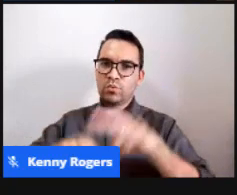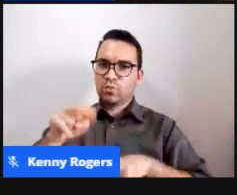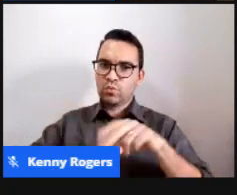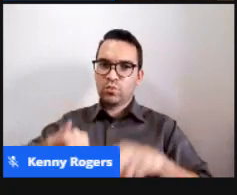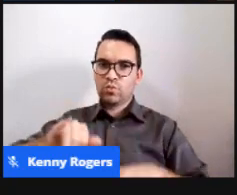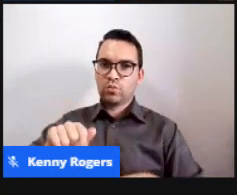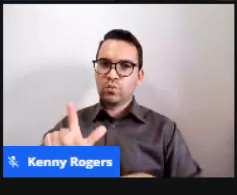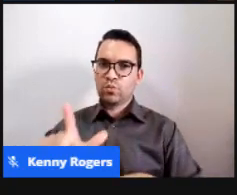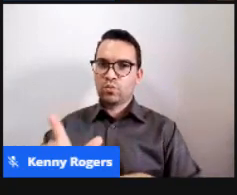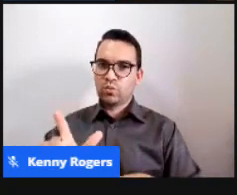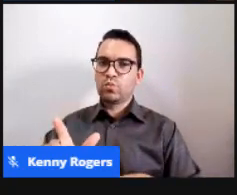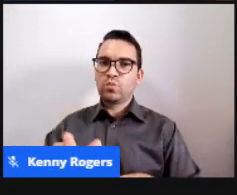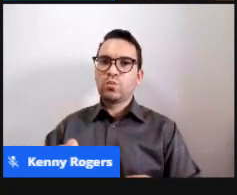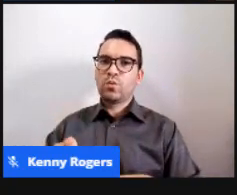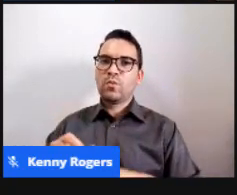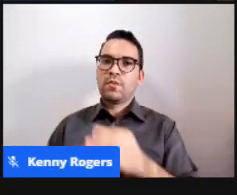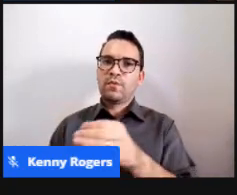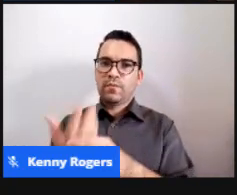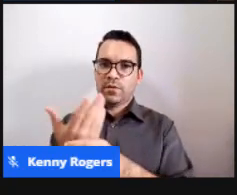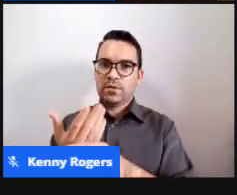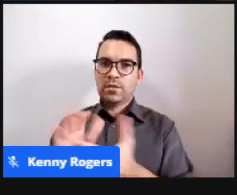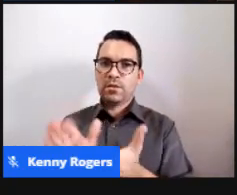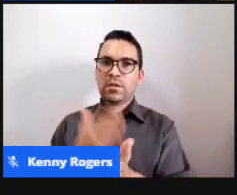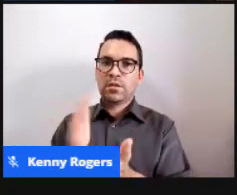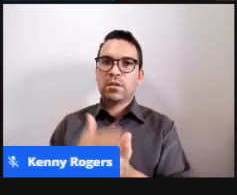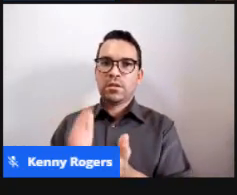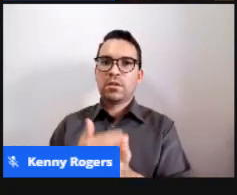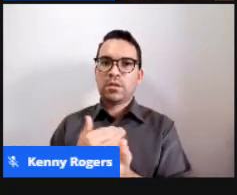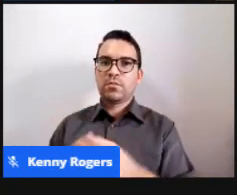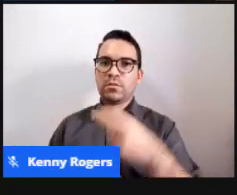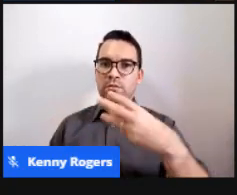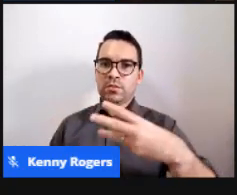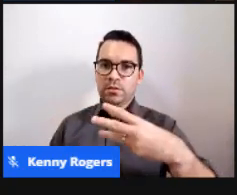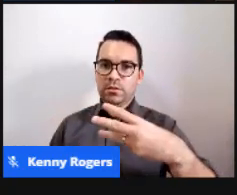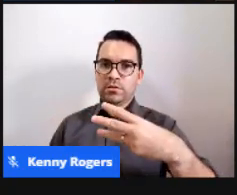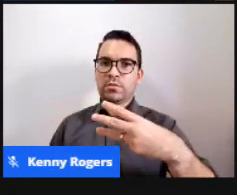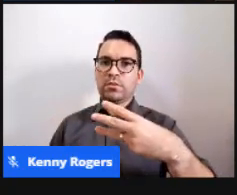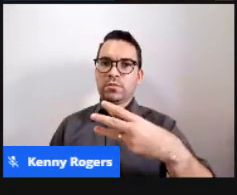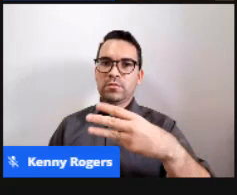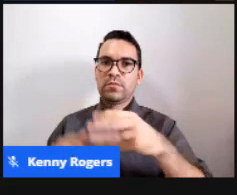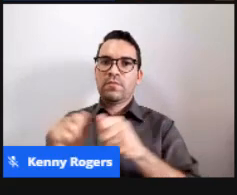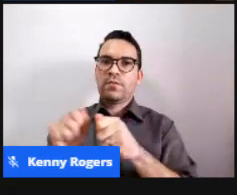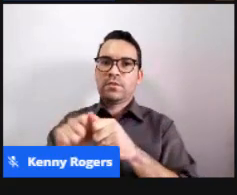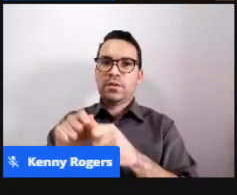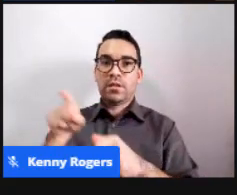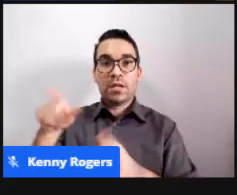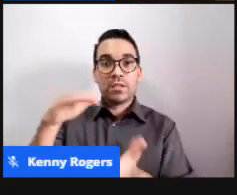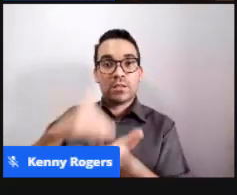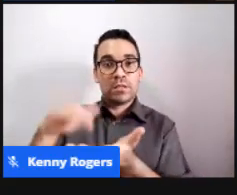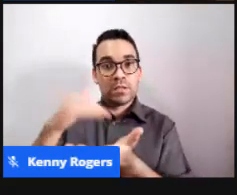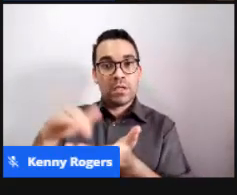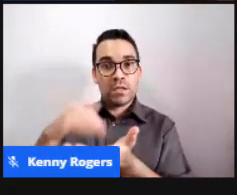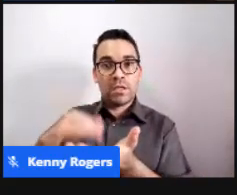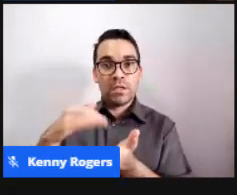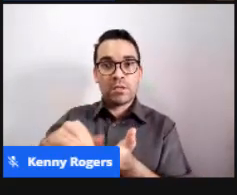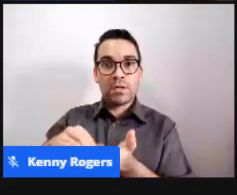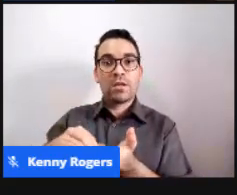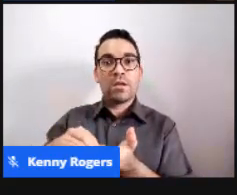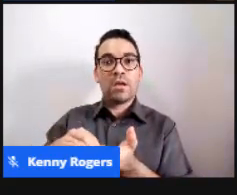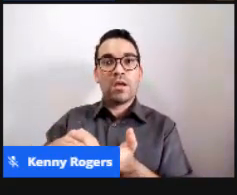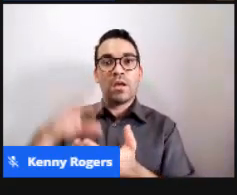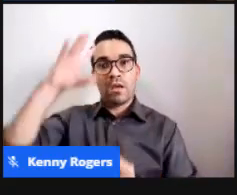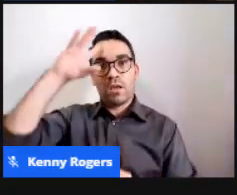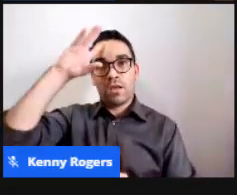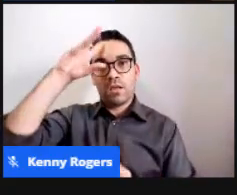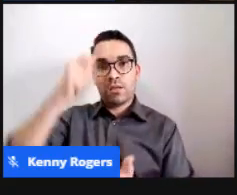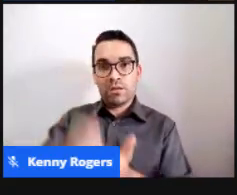um pedido, então a secretaria também achou necessário se fazer isso, então a gente faz, tá bom? Então, o